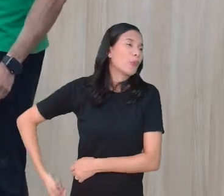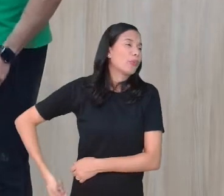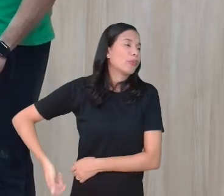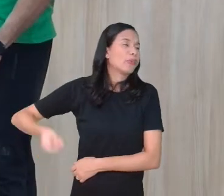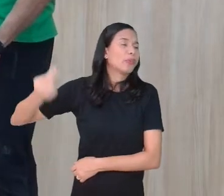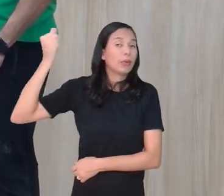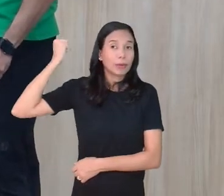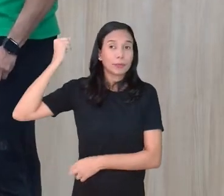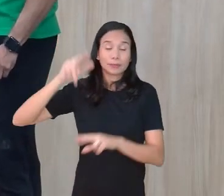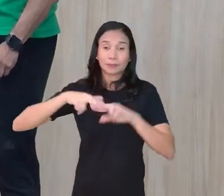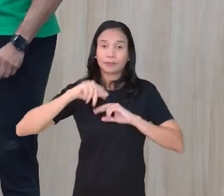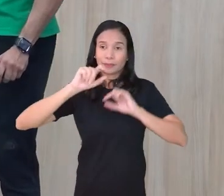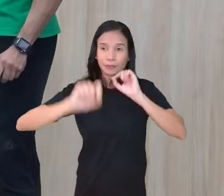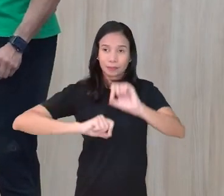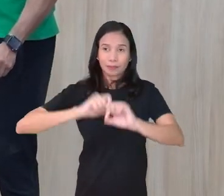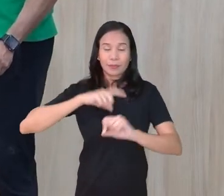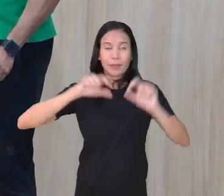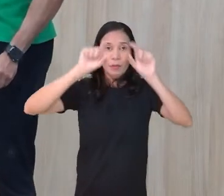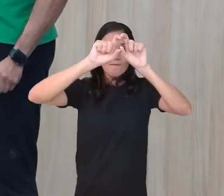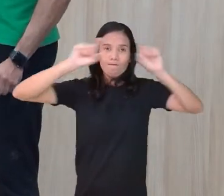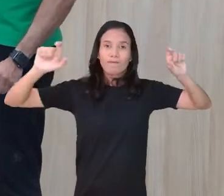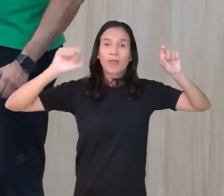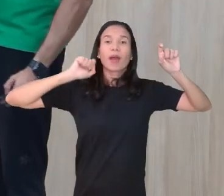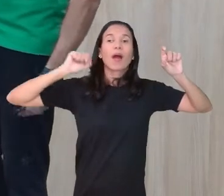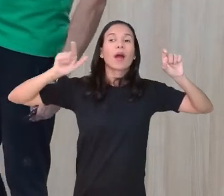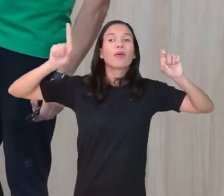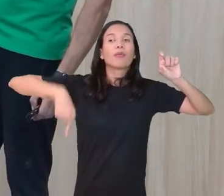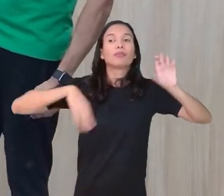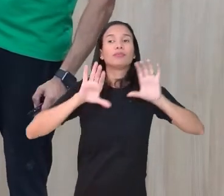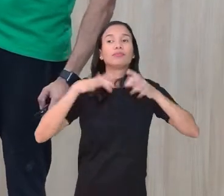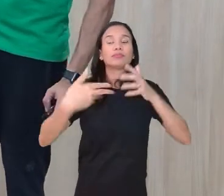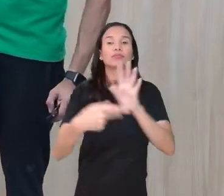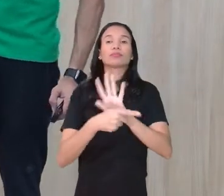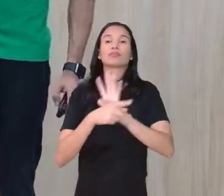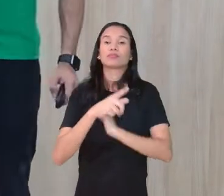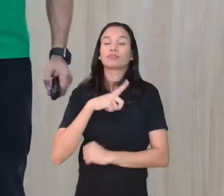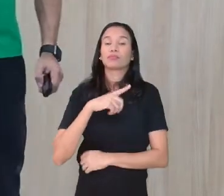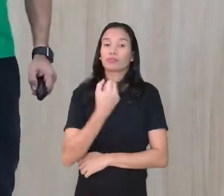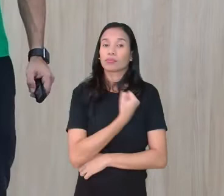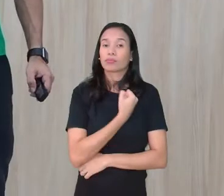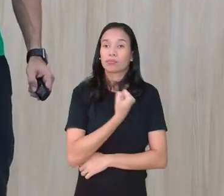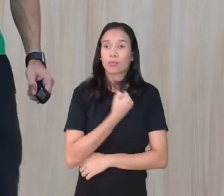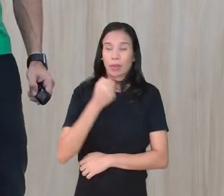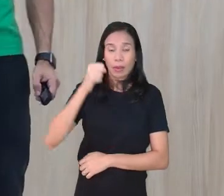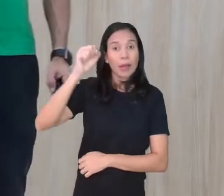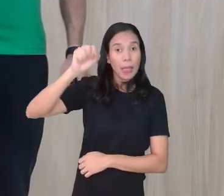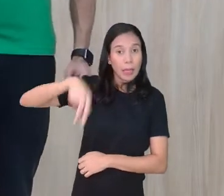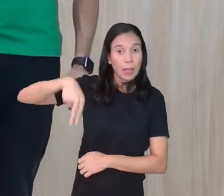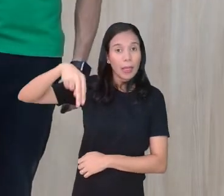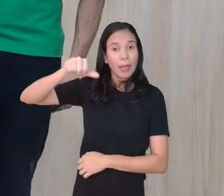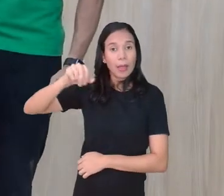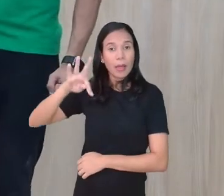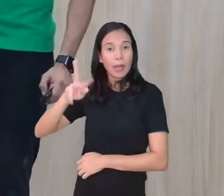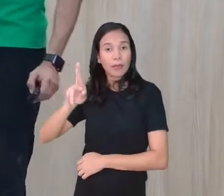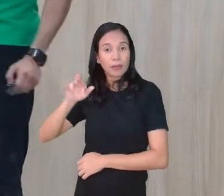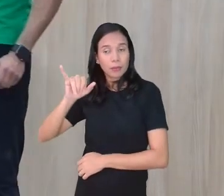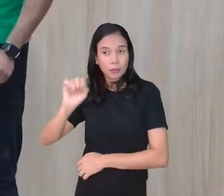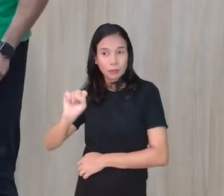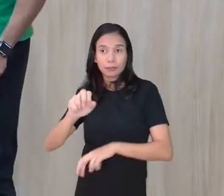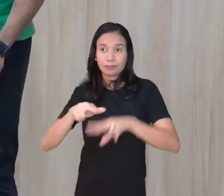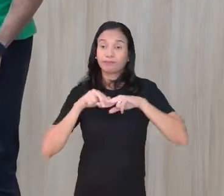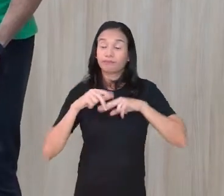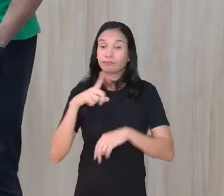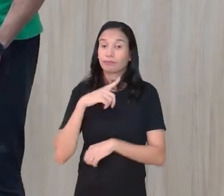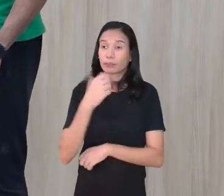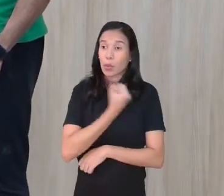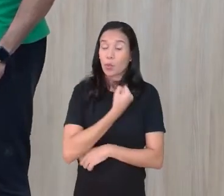aí, marcado aí de azul, um conjunto dos números naturais, certo? Pode notar que os valores que estão